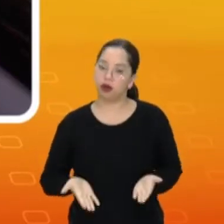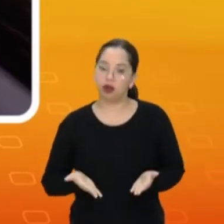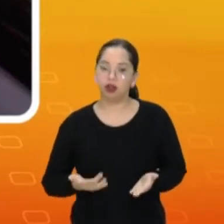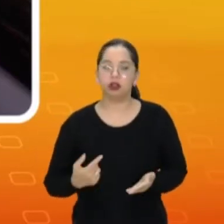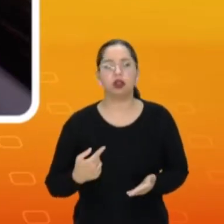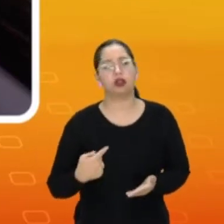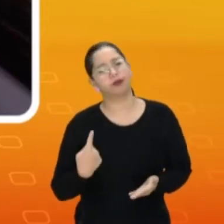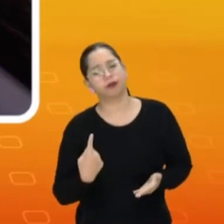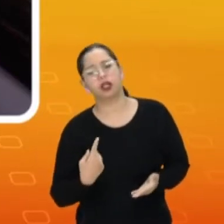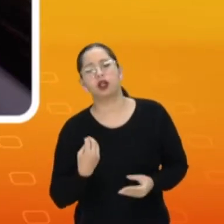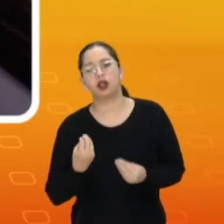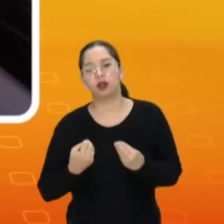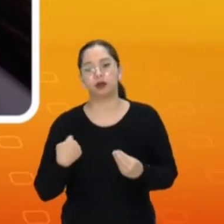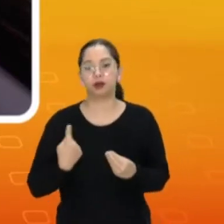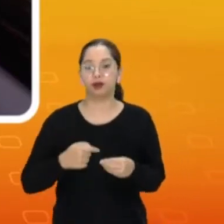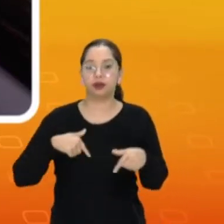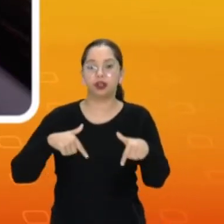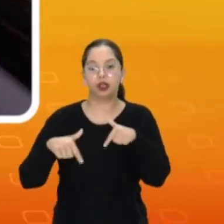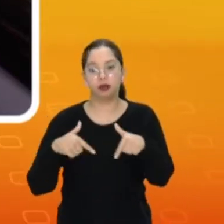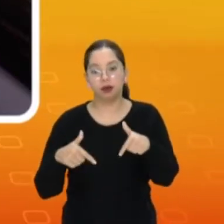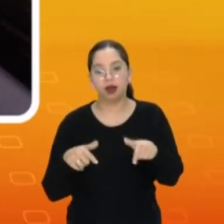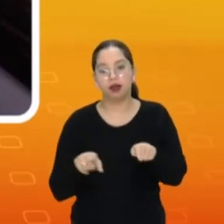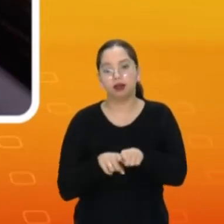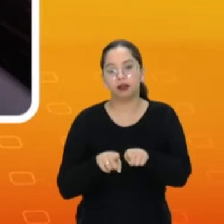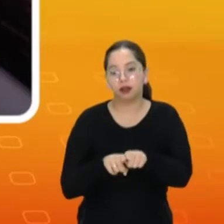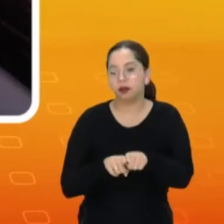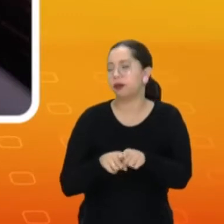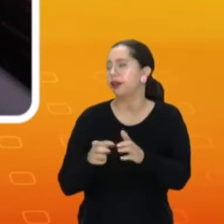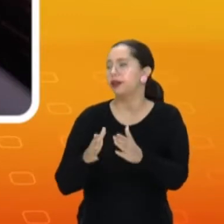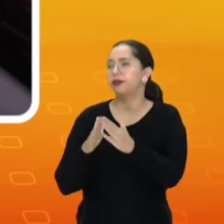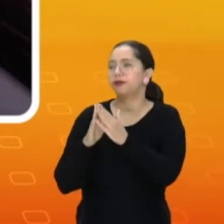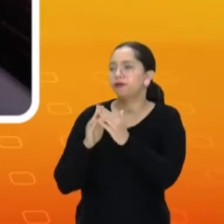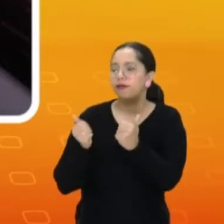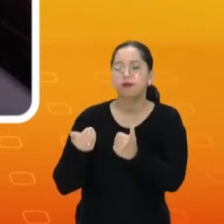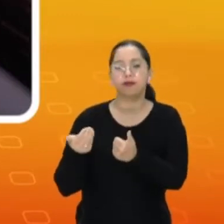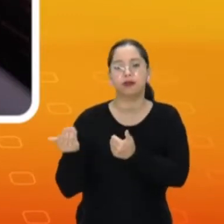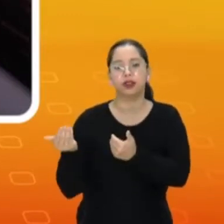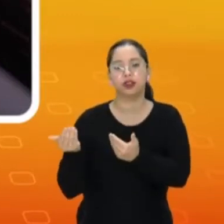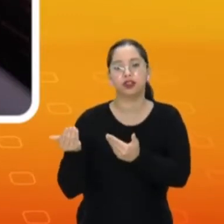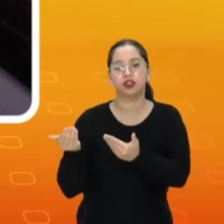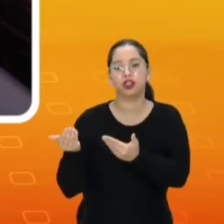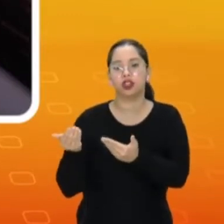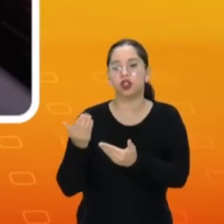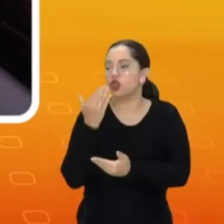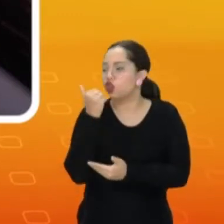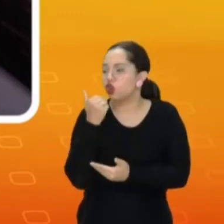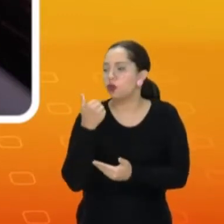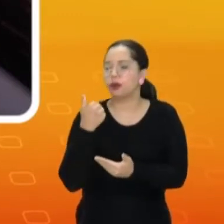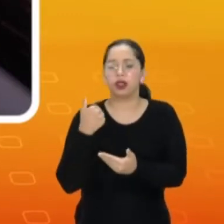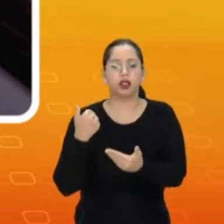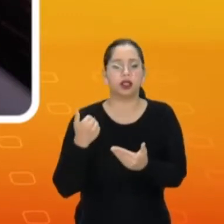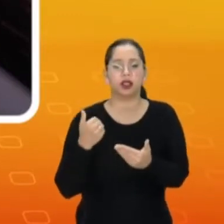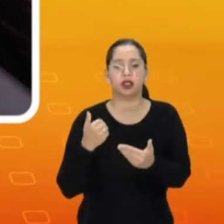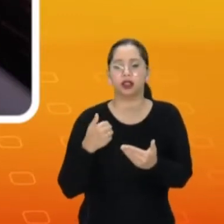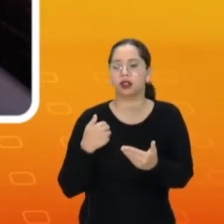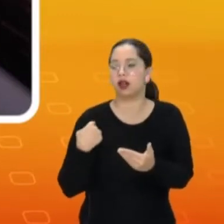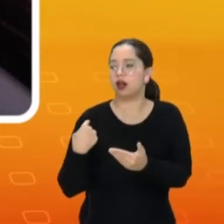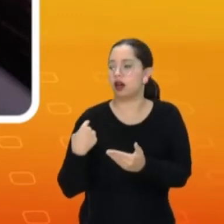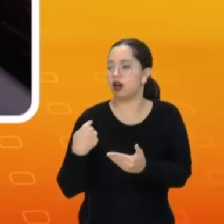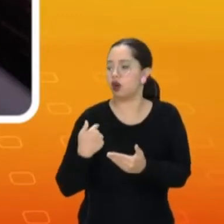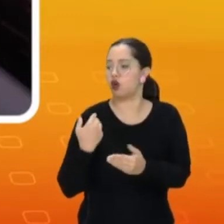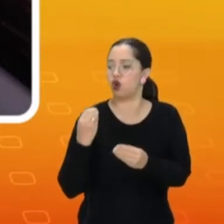trabalha no seu único a gente pede comida no restaurante Predileto que agora vem entra na jeito aplicativo está entrega a